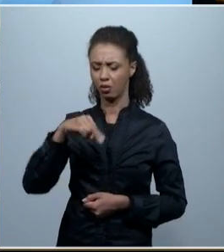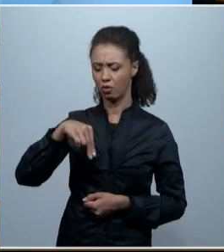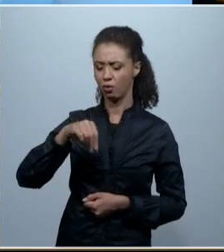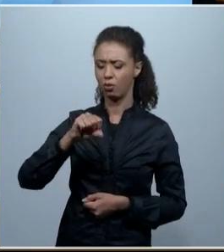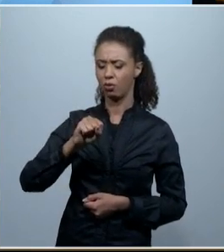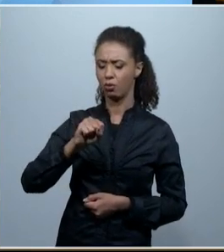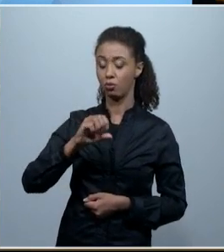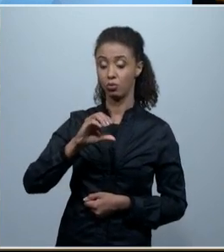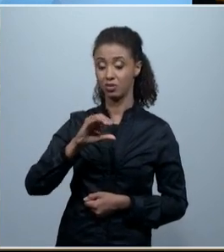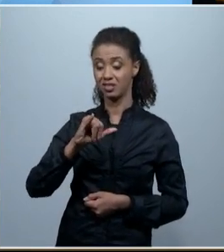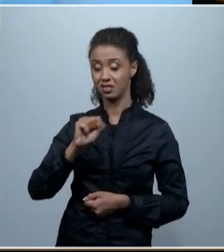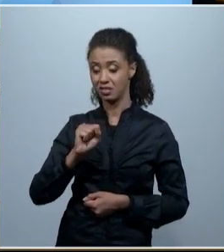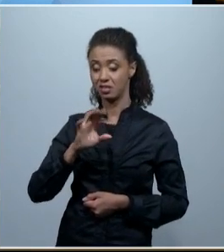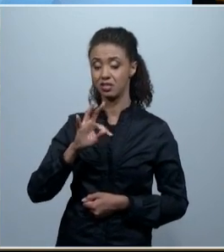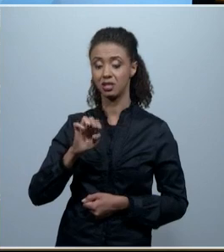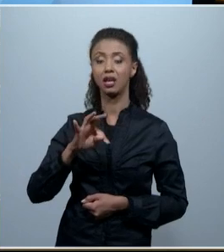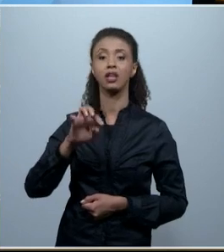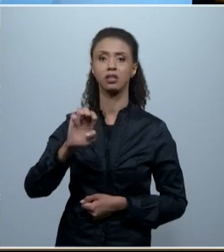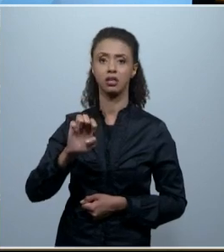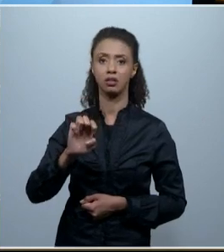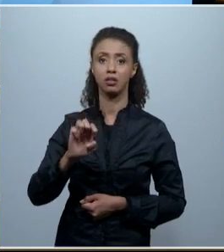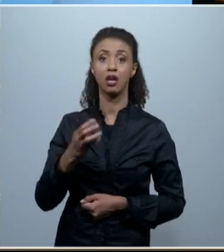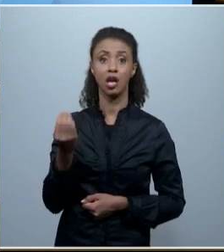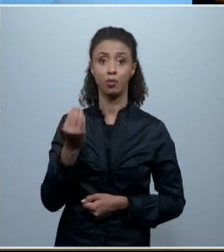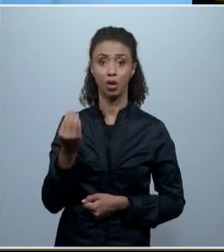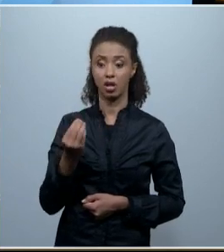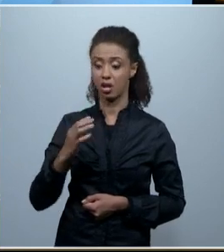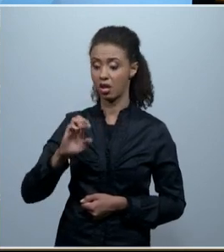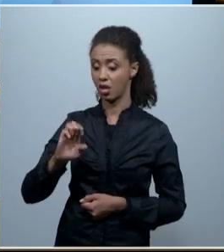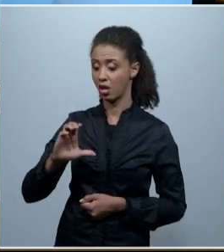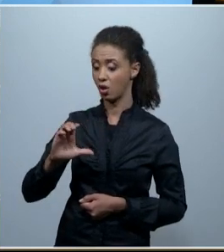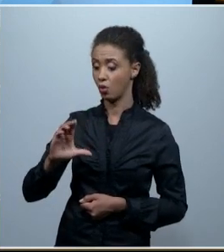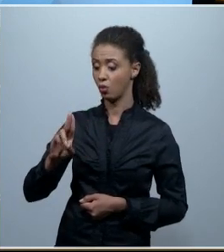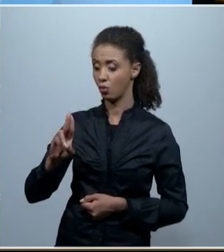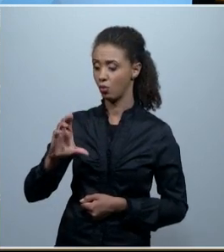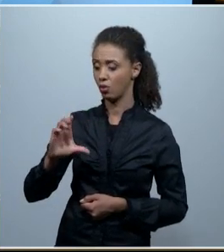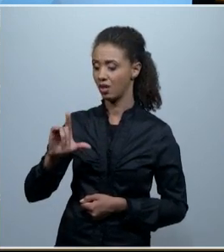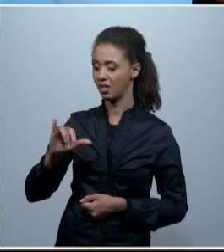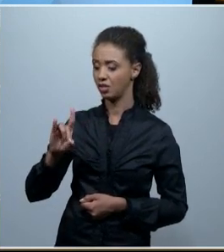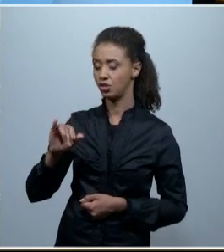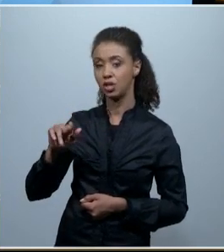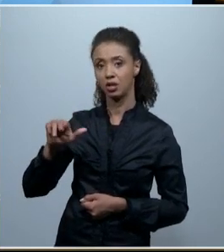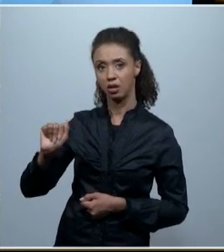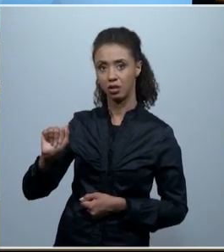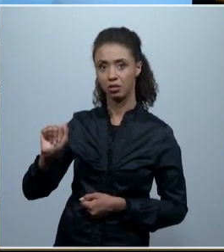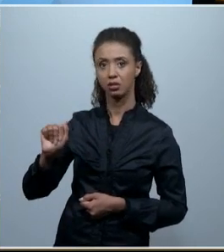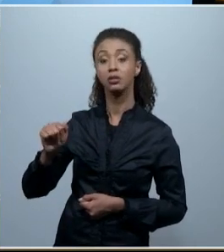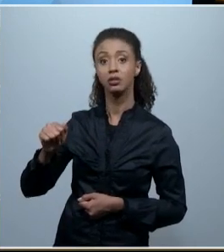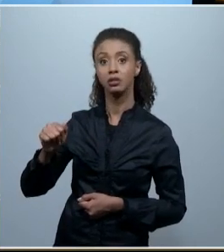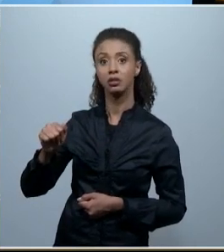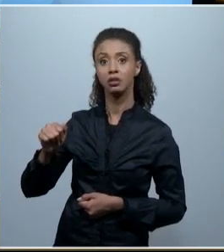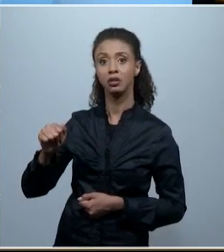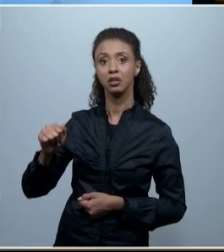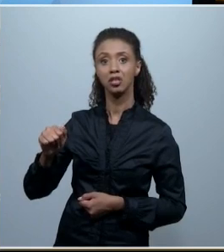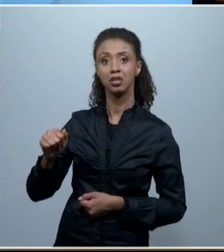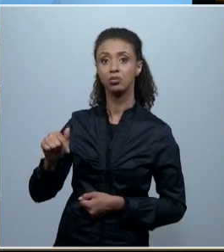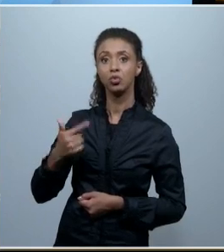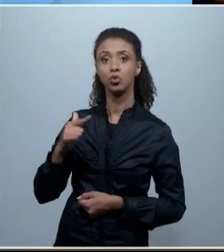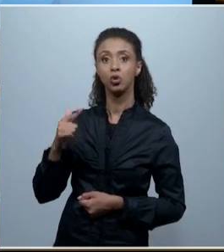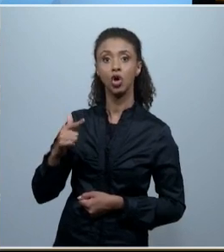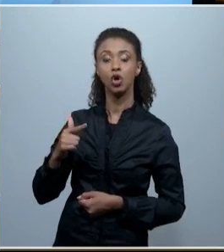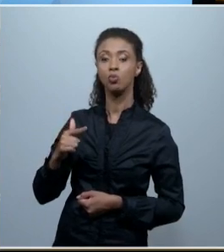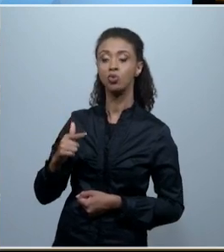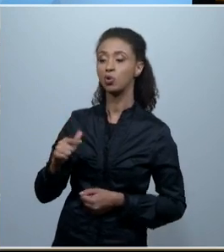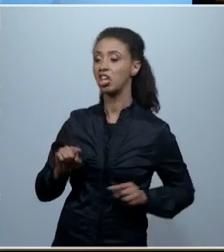euclidiana é livre de contradições se ela é uma cela uma teoria sólida a geometria hiperbólica também é e